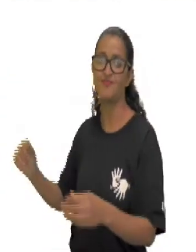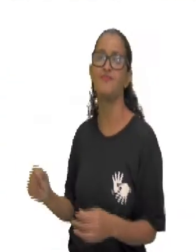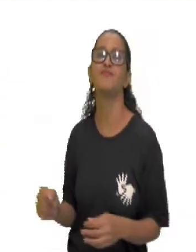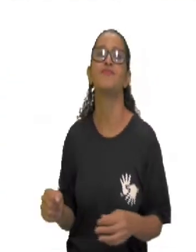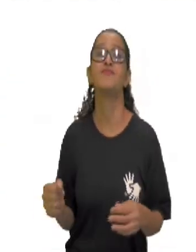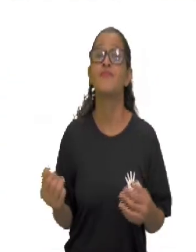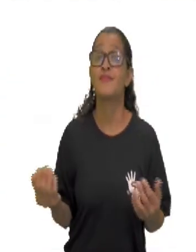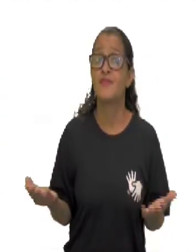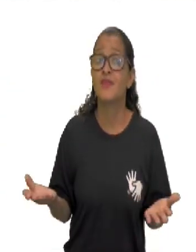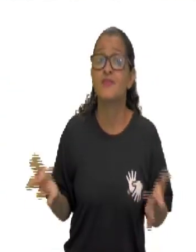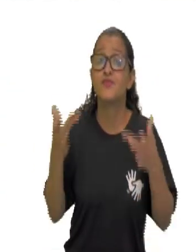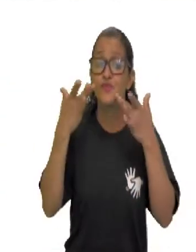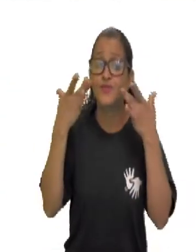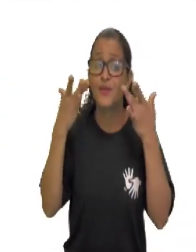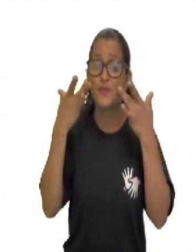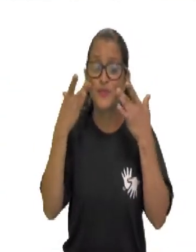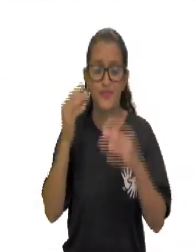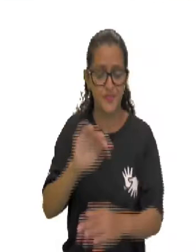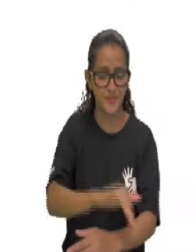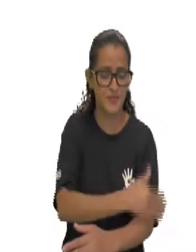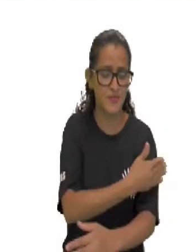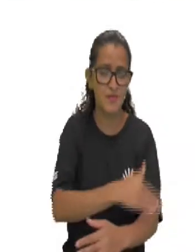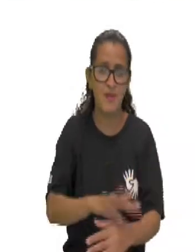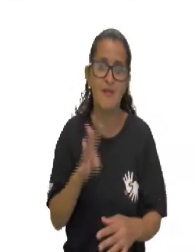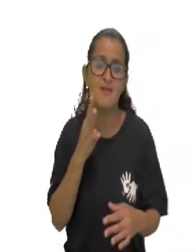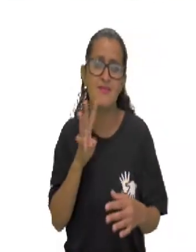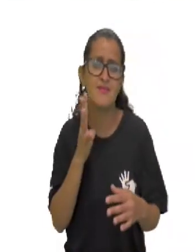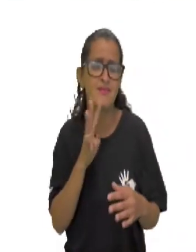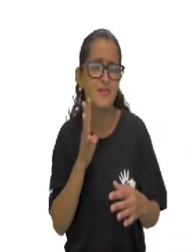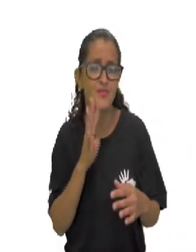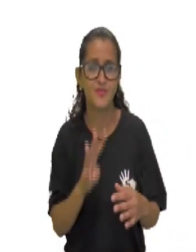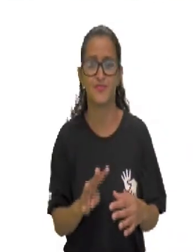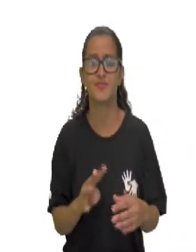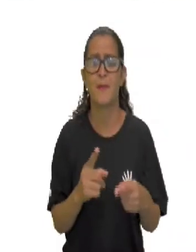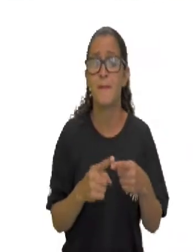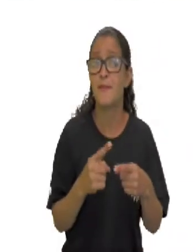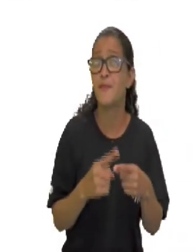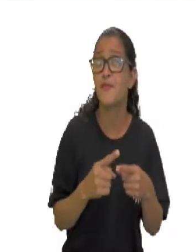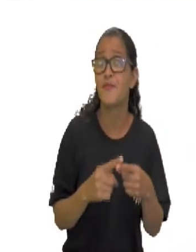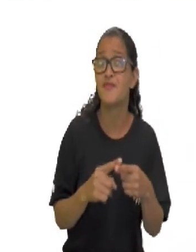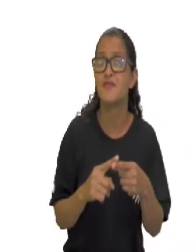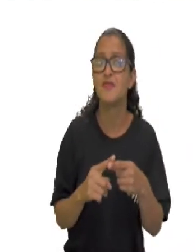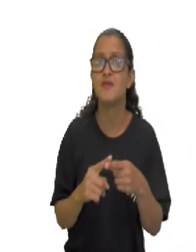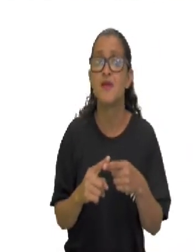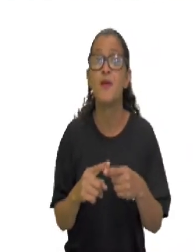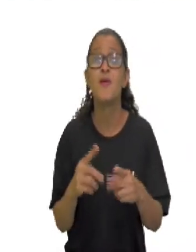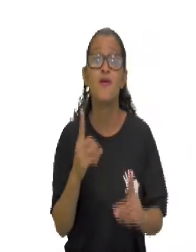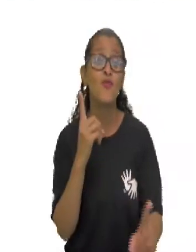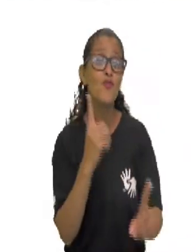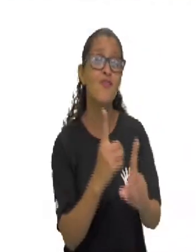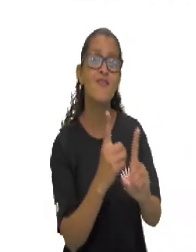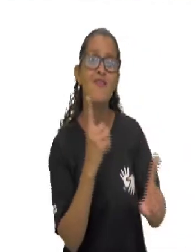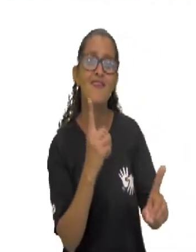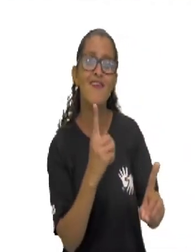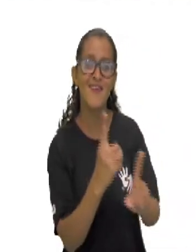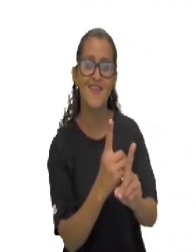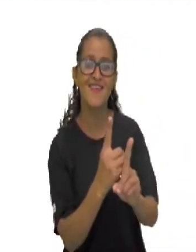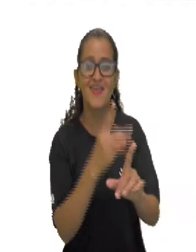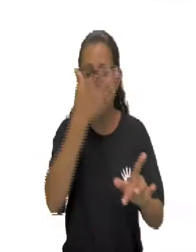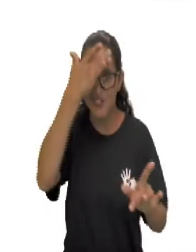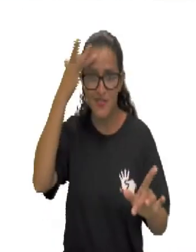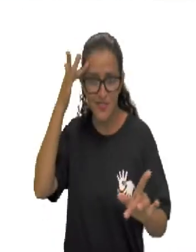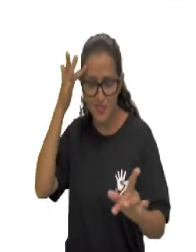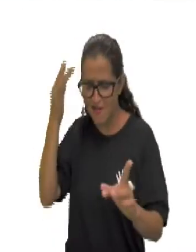mesmo. Então, o teatro de rua, gente, é muito bacana, porque ele acaba dialogando com a vida, com as pessoas